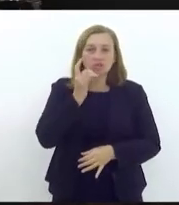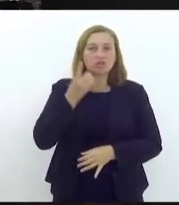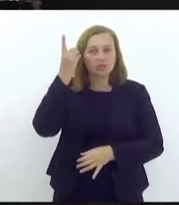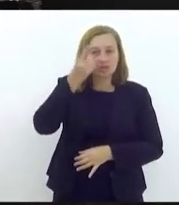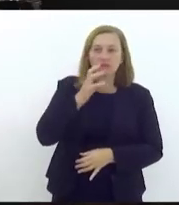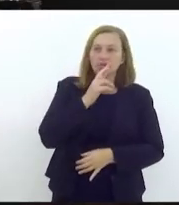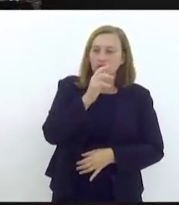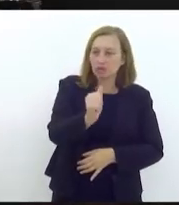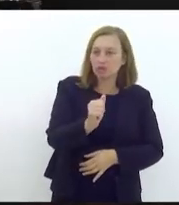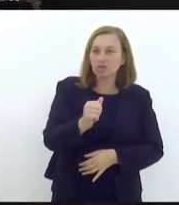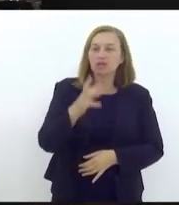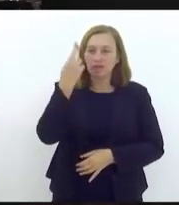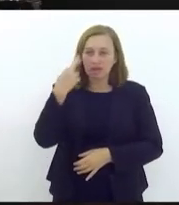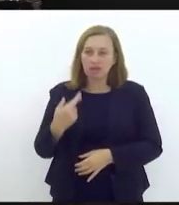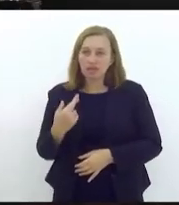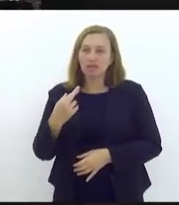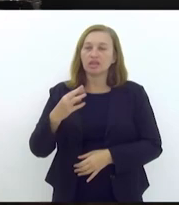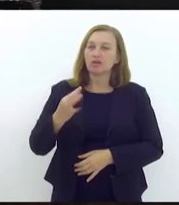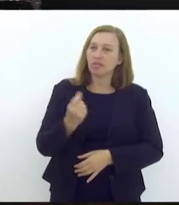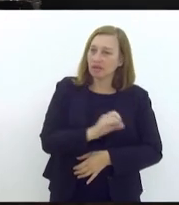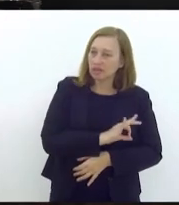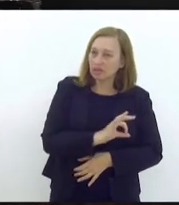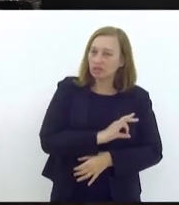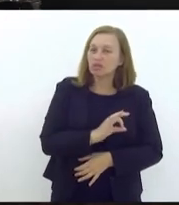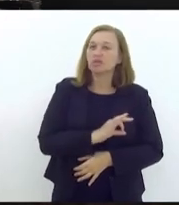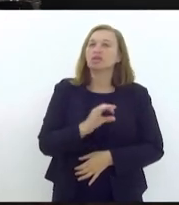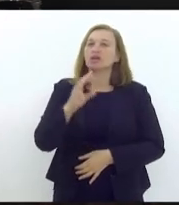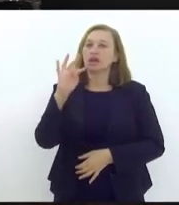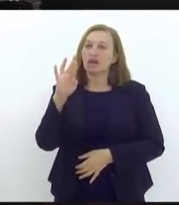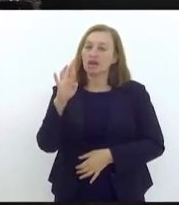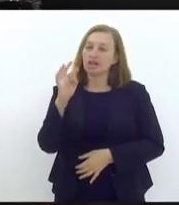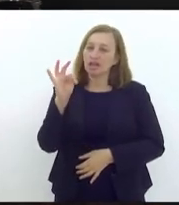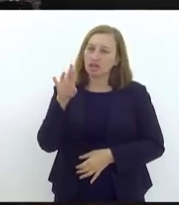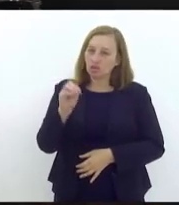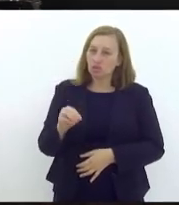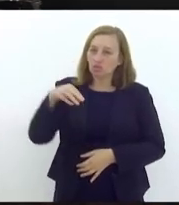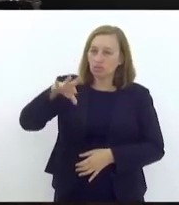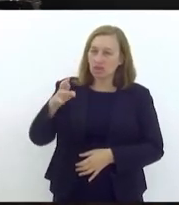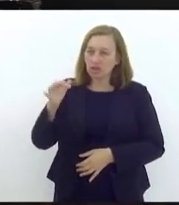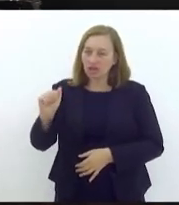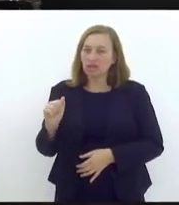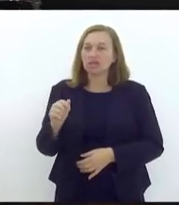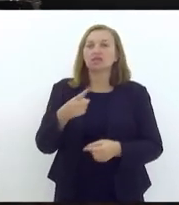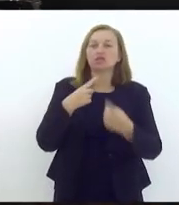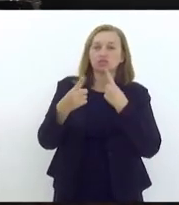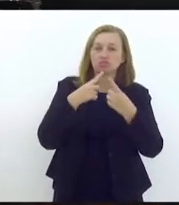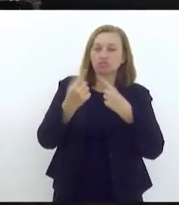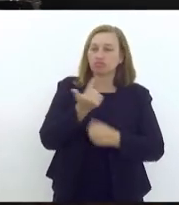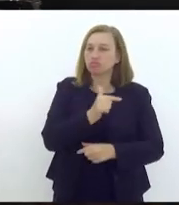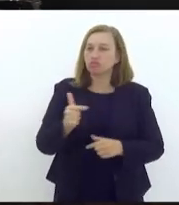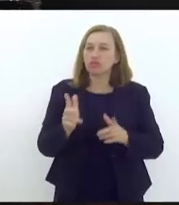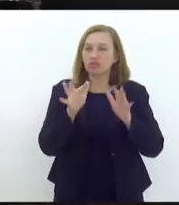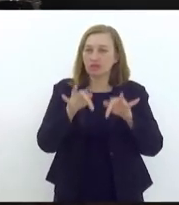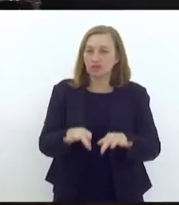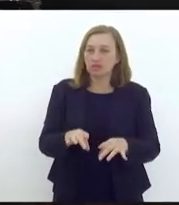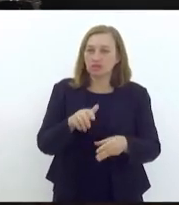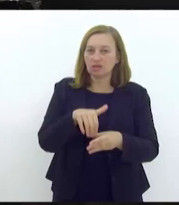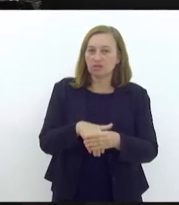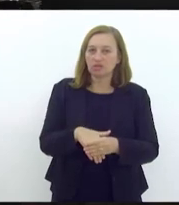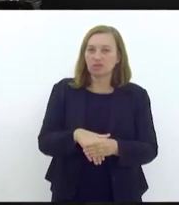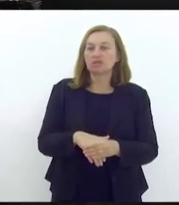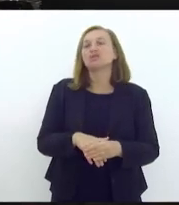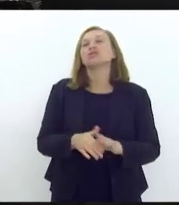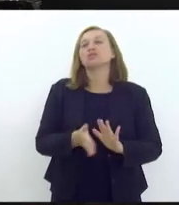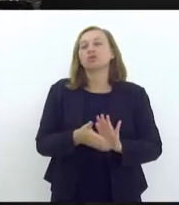Rodrigo Amorim Renata Souza Marta Rocha e Renato Miranda em discussão nova ainda que ela discutir encerrada